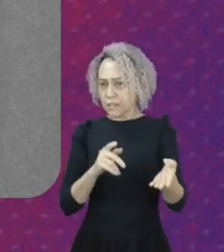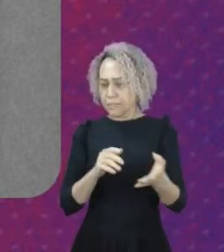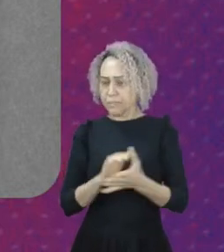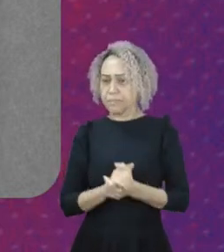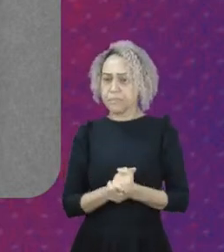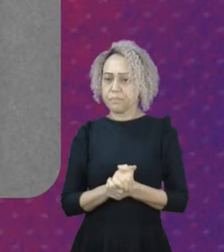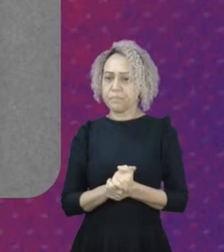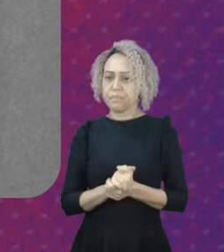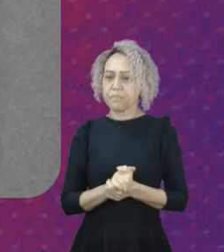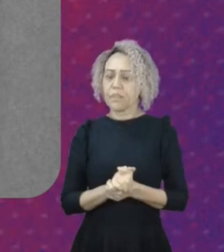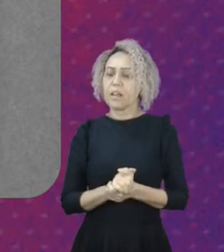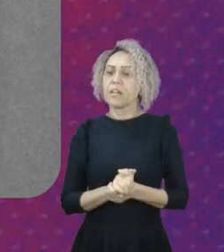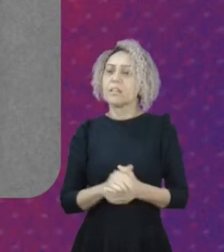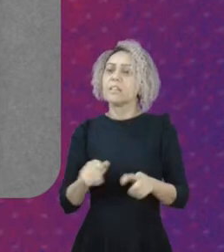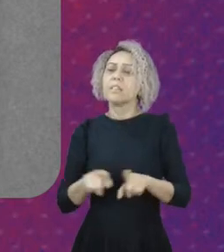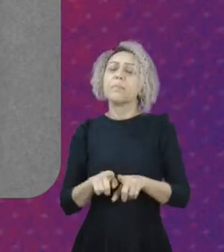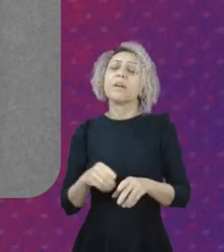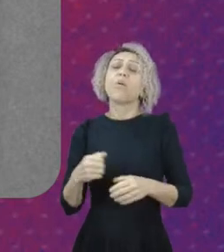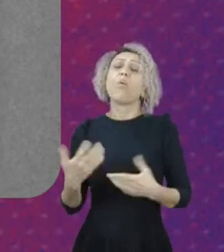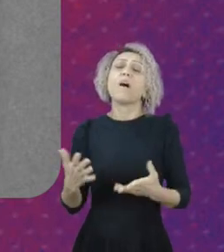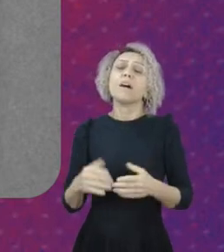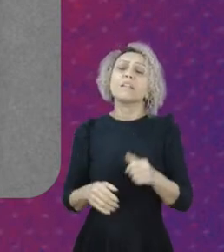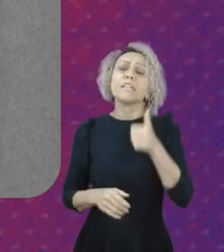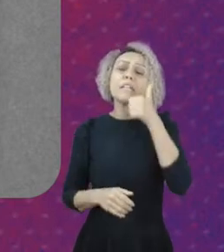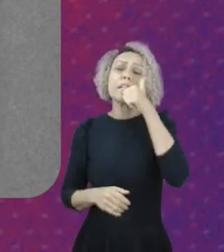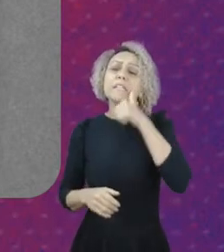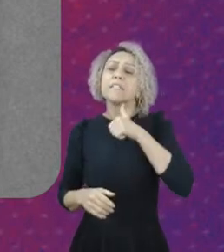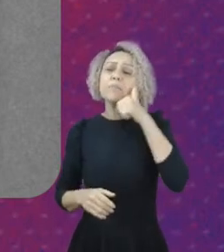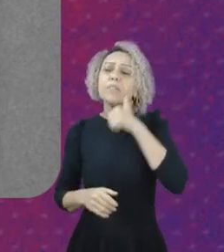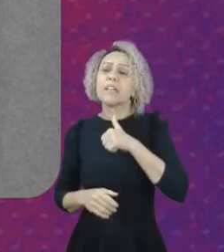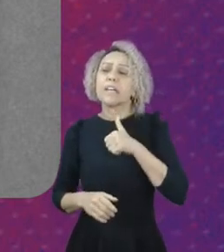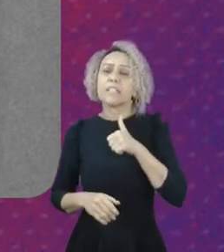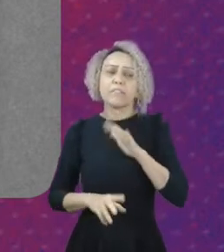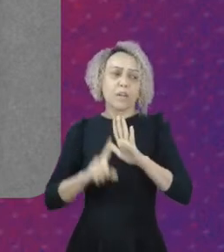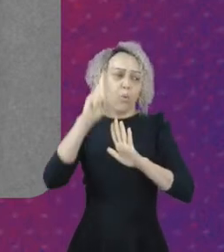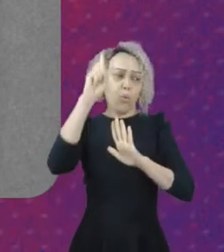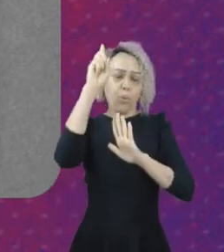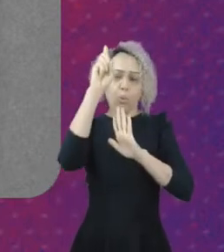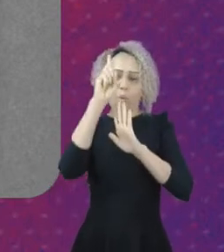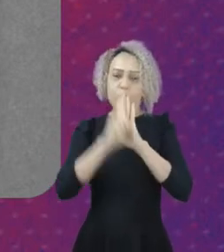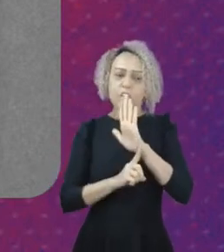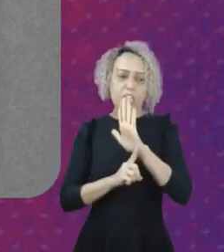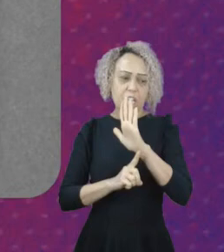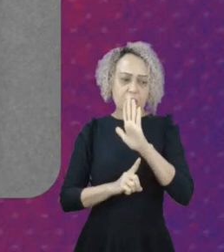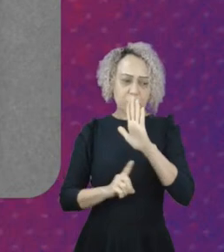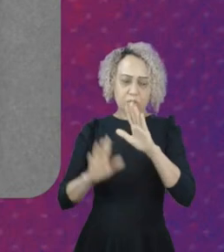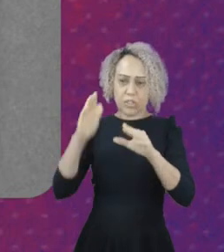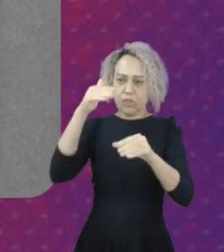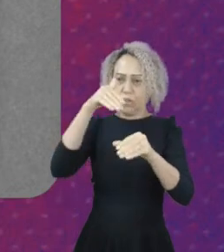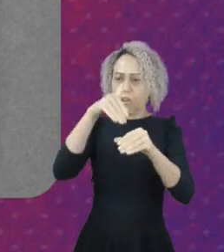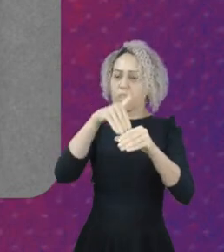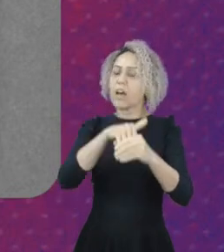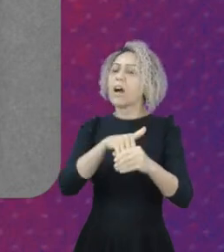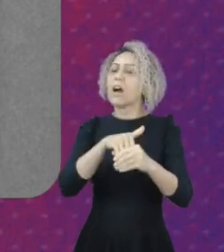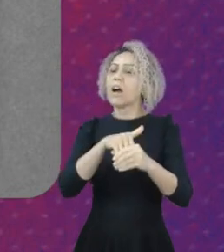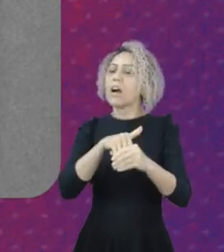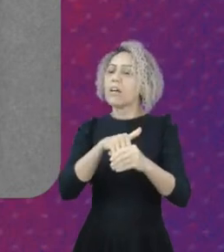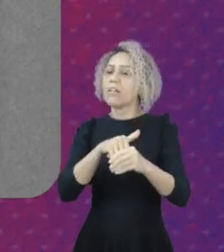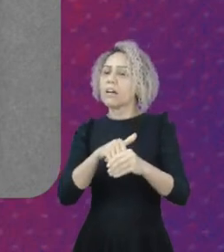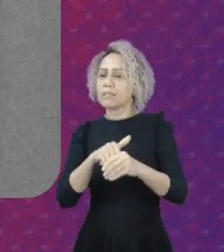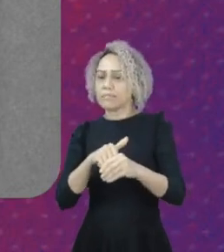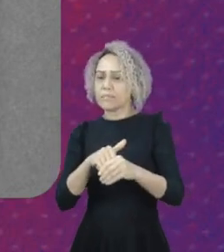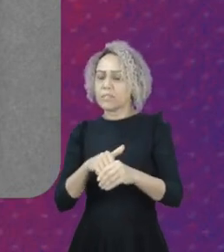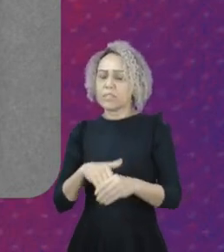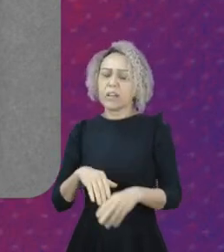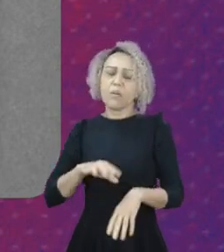tiveram esse direito tardiamente e que hoje em dia, né, que aí a gente tem um dado de 2022 ali embaixo, 53%